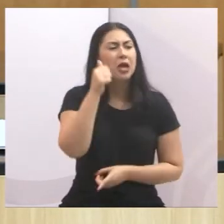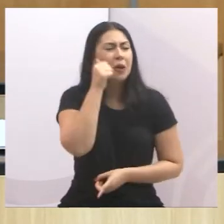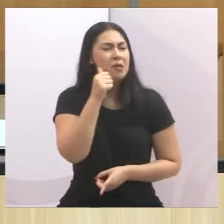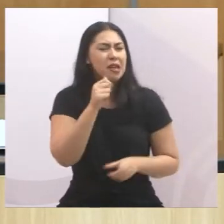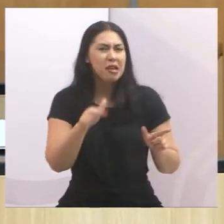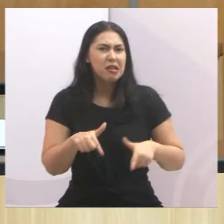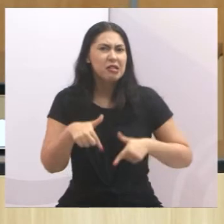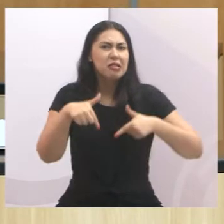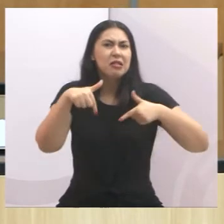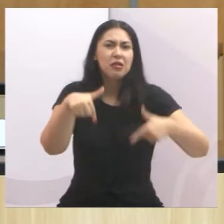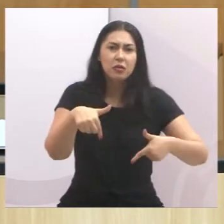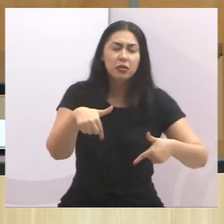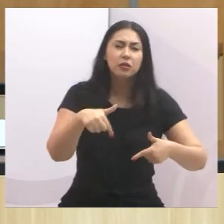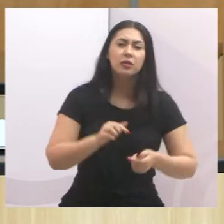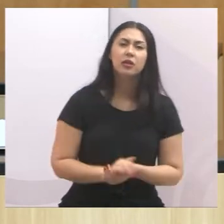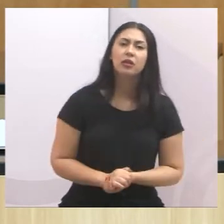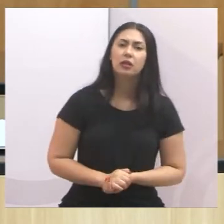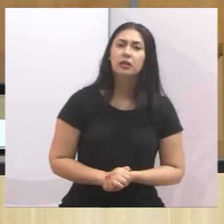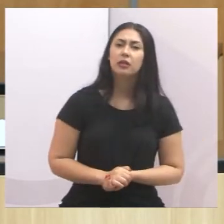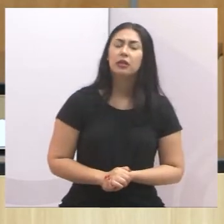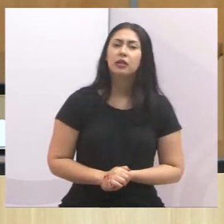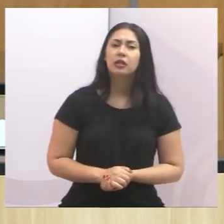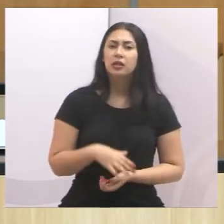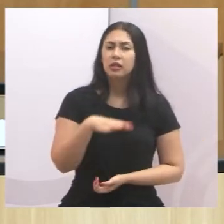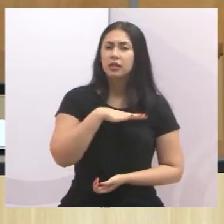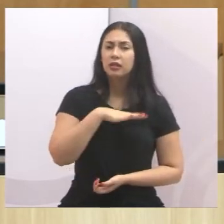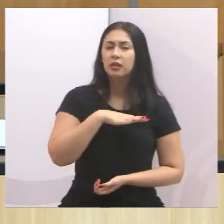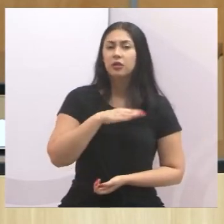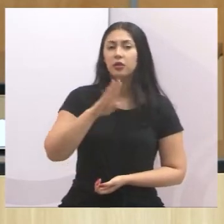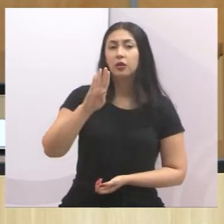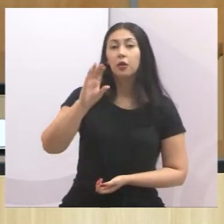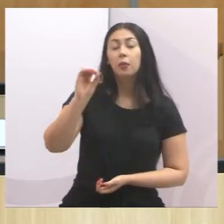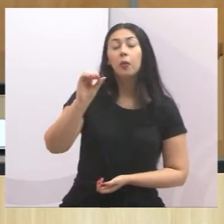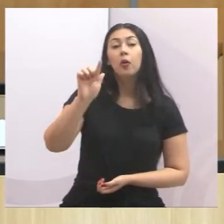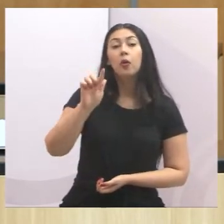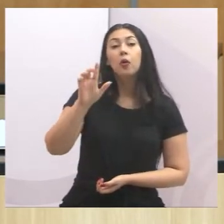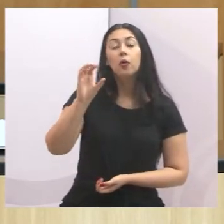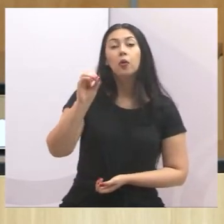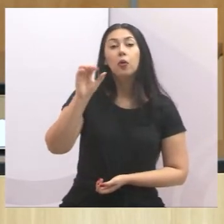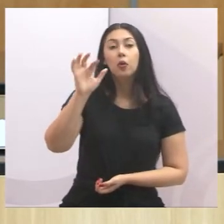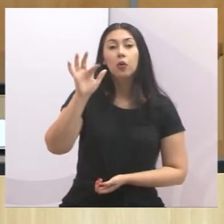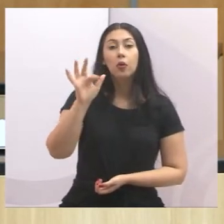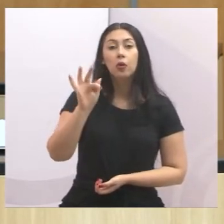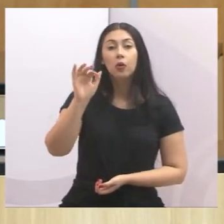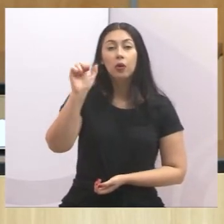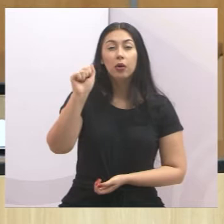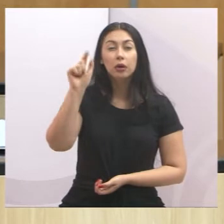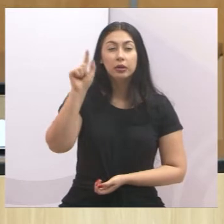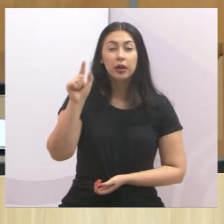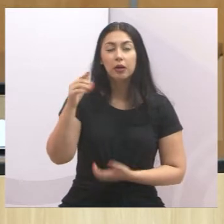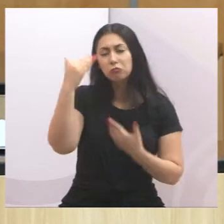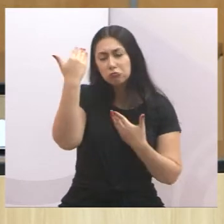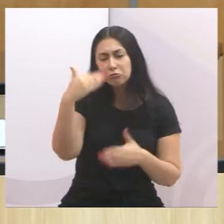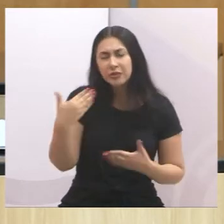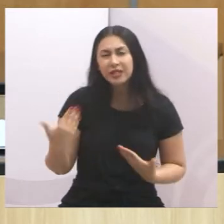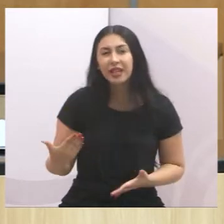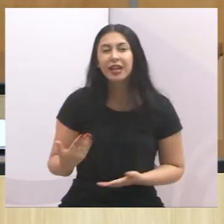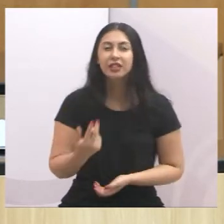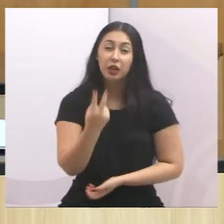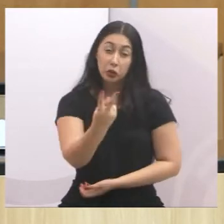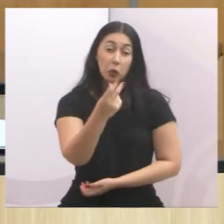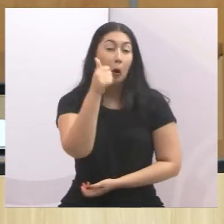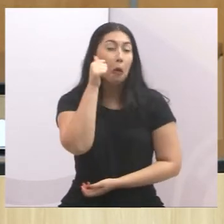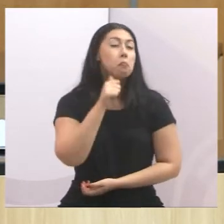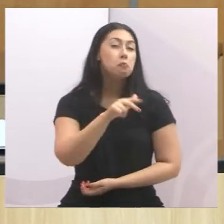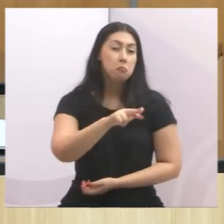Caribe, realizado em Bogotá, Colômbia, em 1981, em homenagem às irmãs Mirabal Las